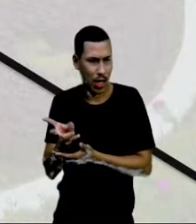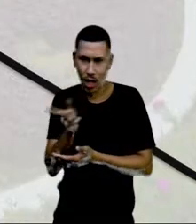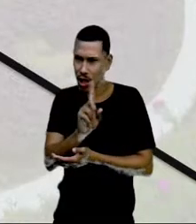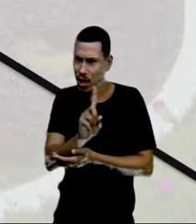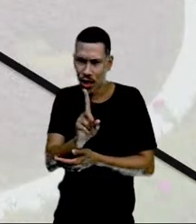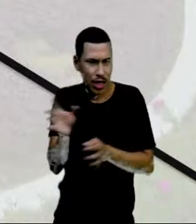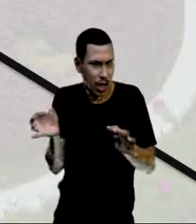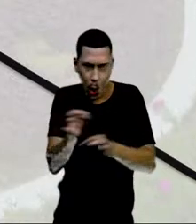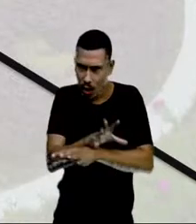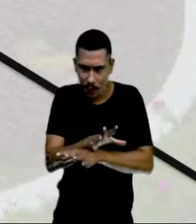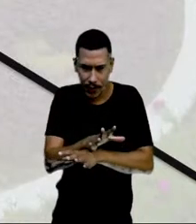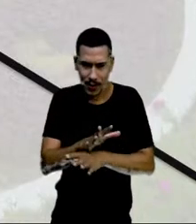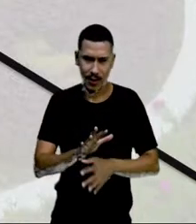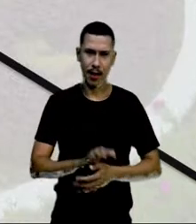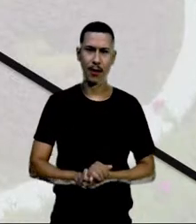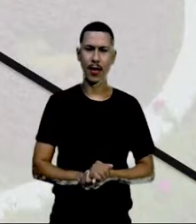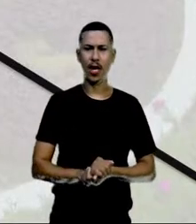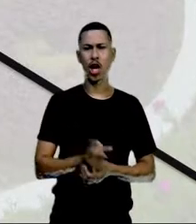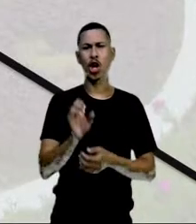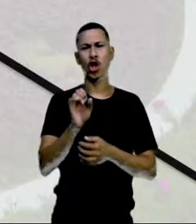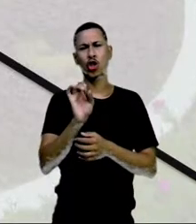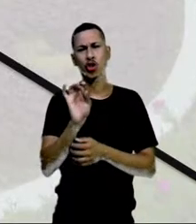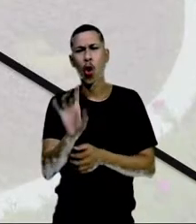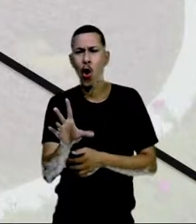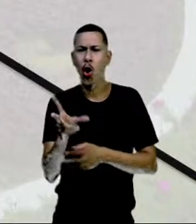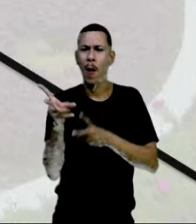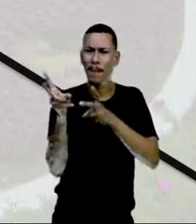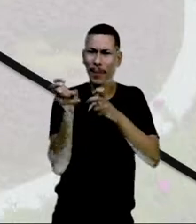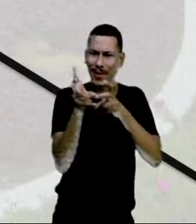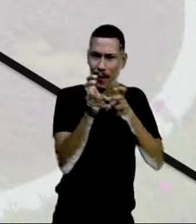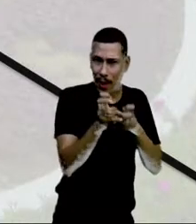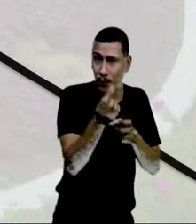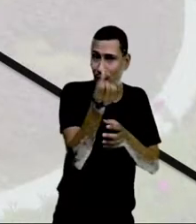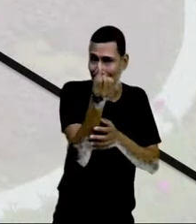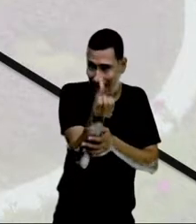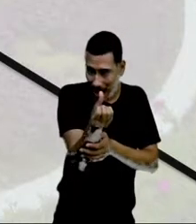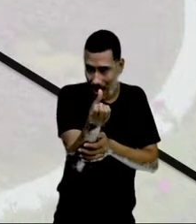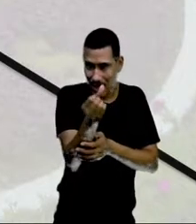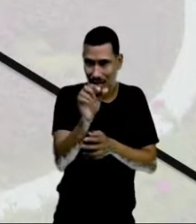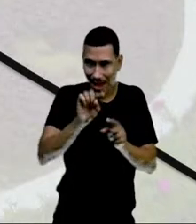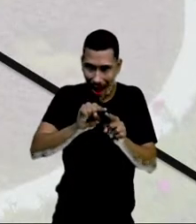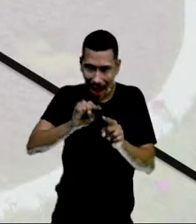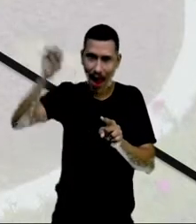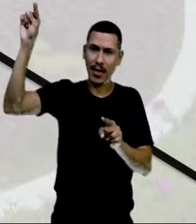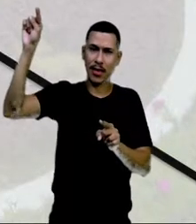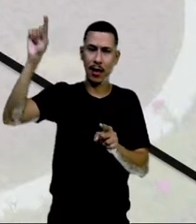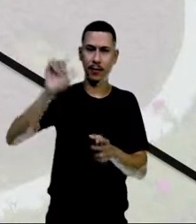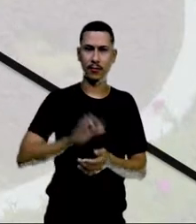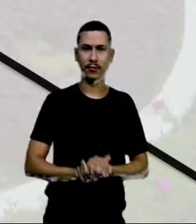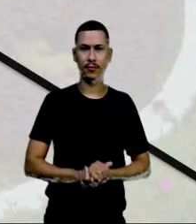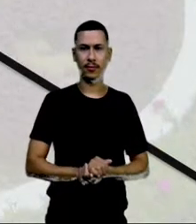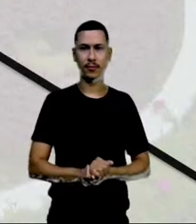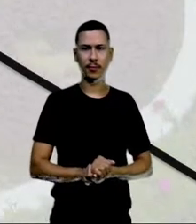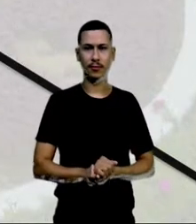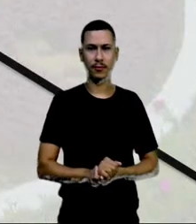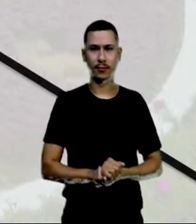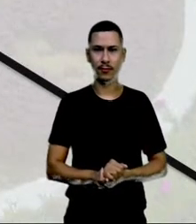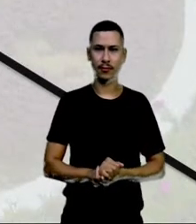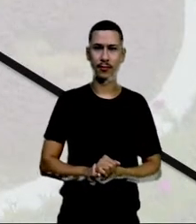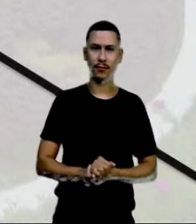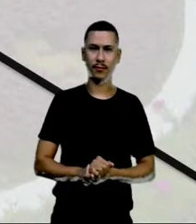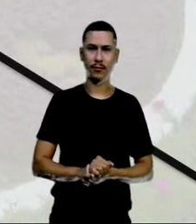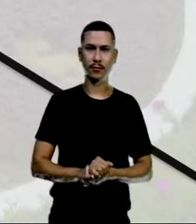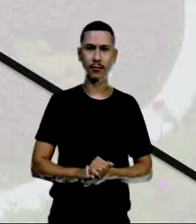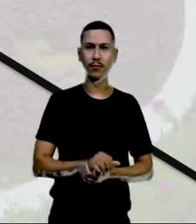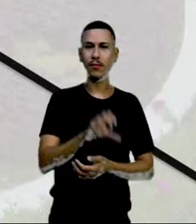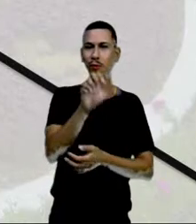aí, nesse caso, a gente só vai perceber 6 retas. Tudo bem? Então,